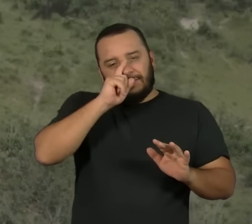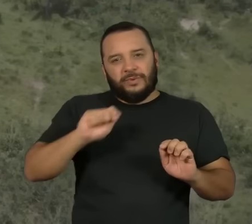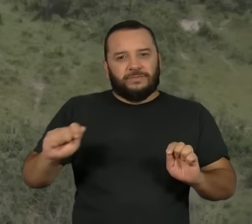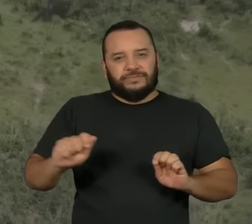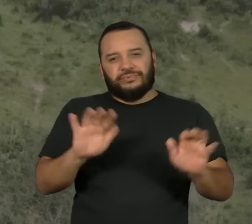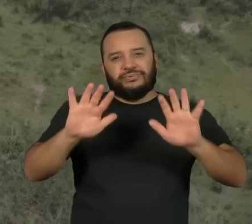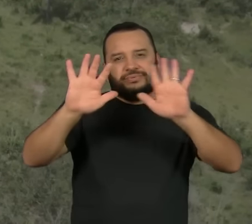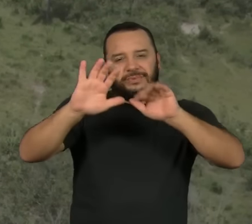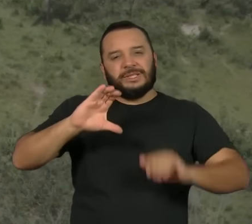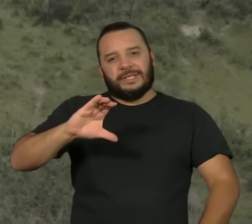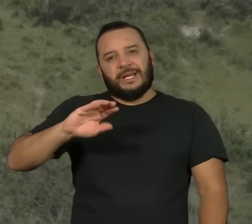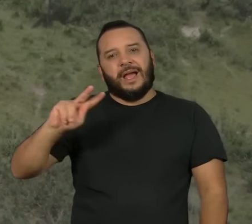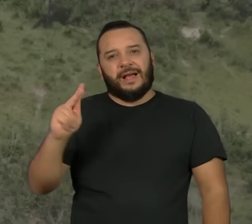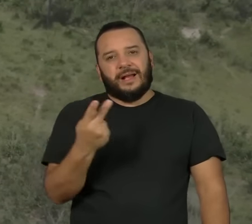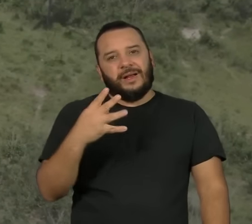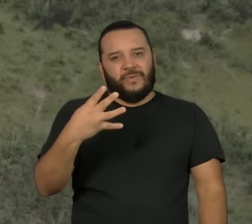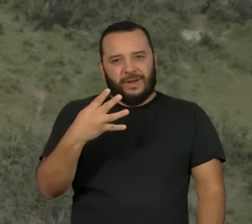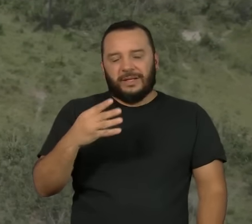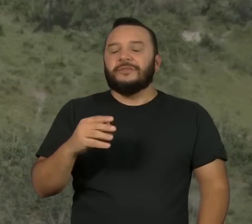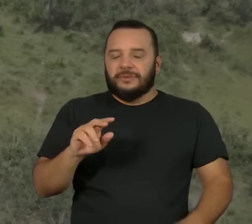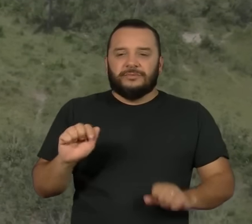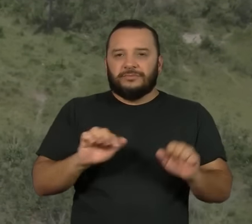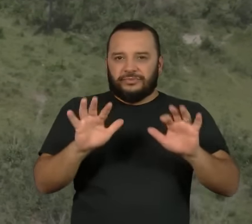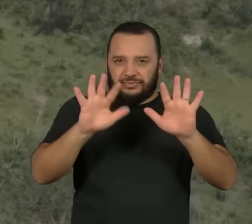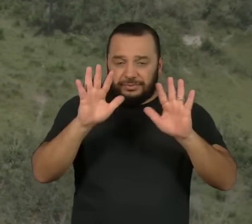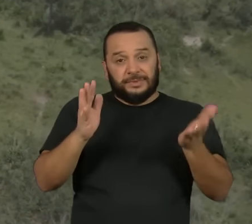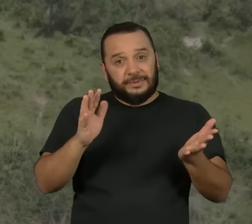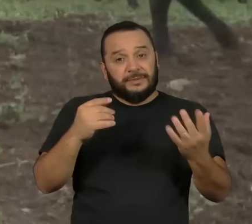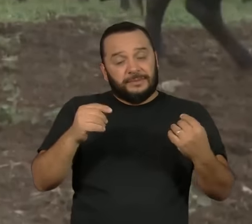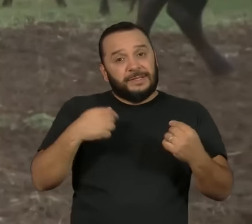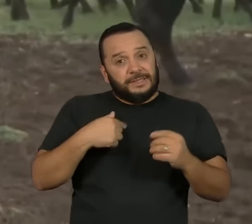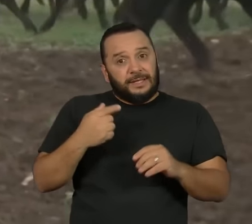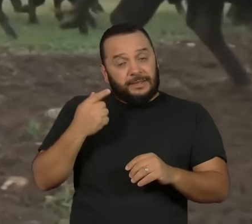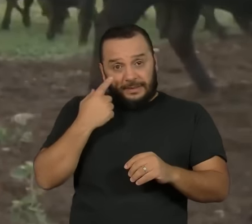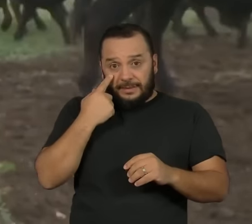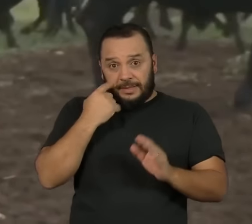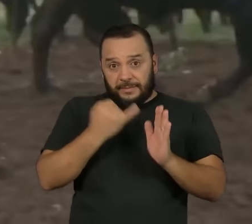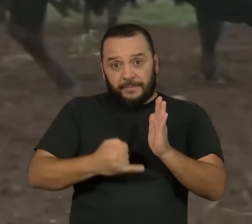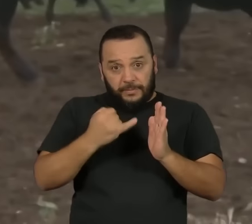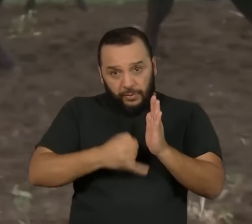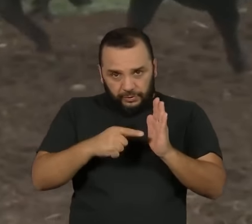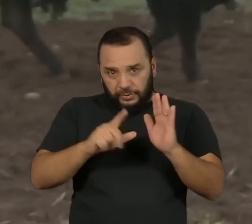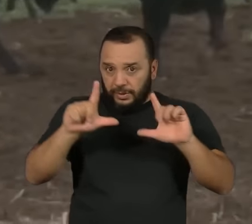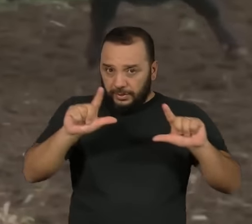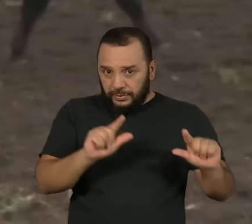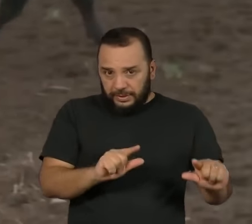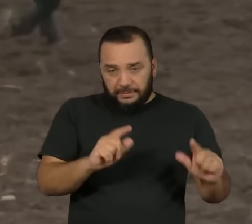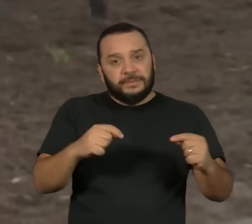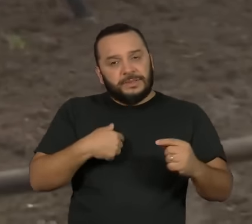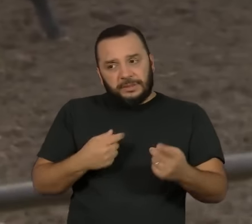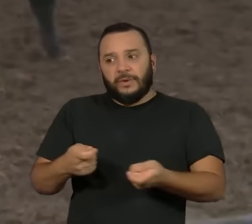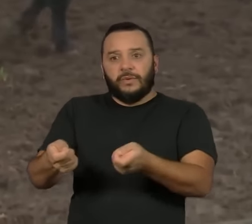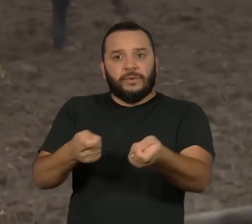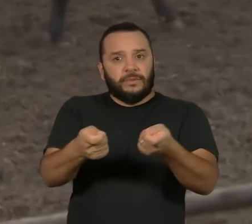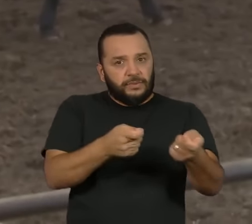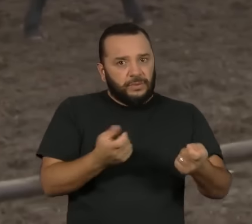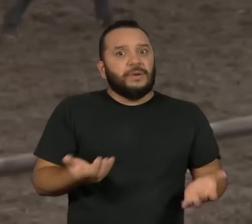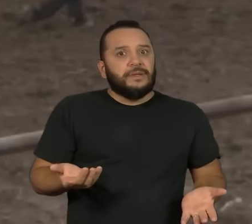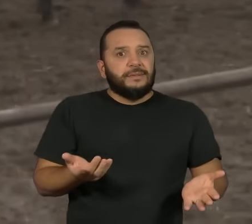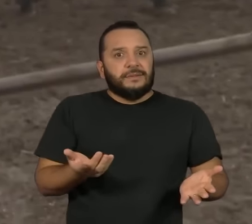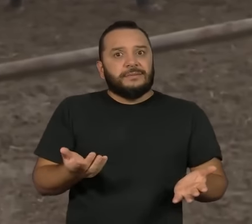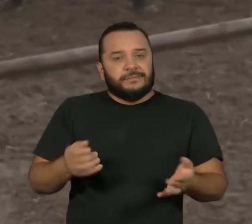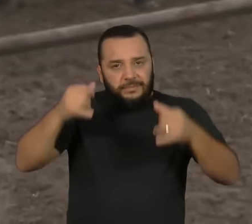Precisaria ser acompanhada, se realizada essa redução de impostos, de medidas de controle da pecuária. De fato, de uma implementação